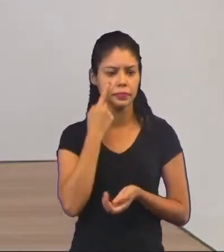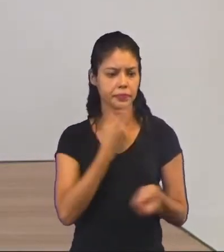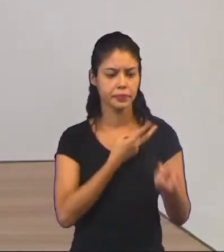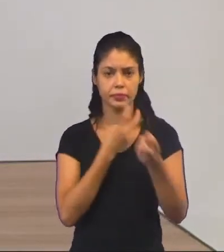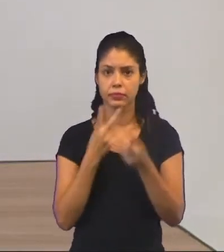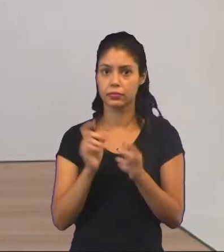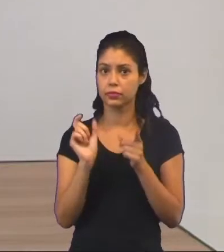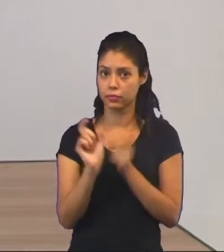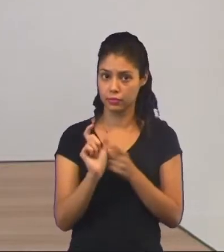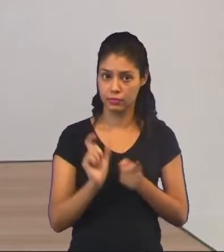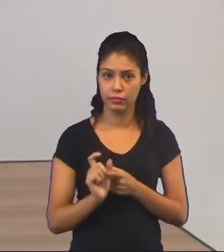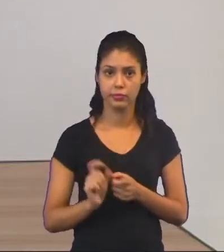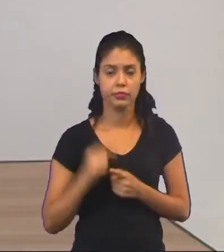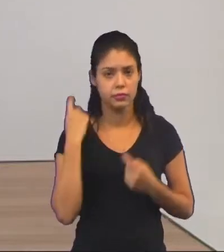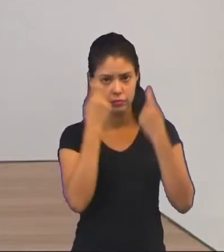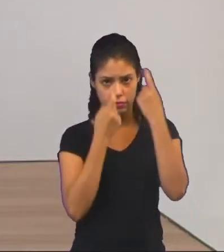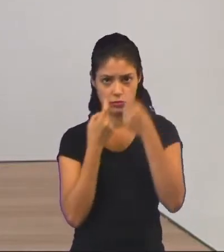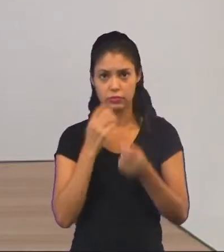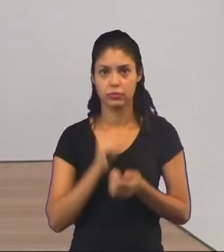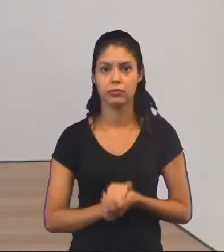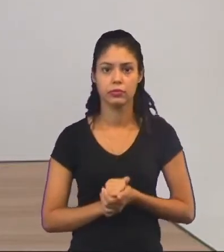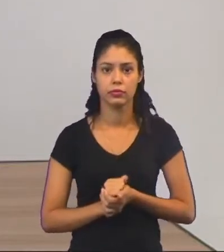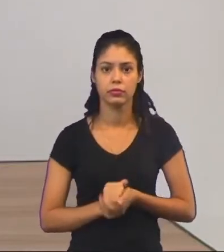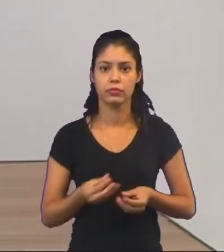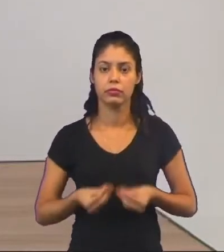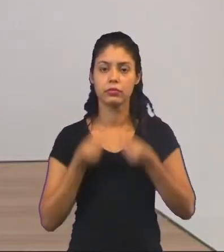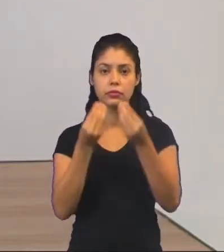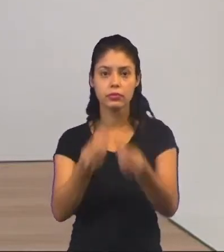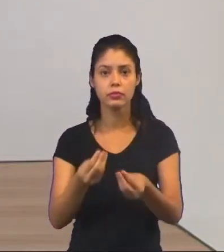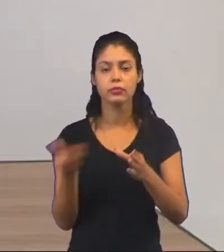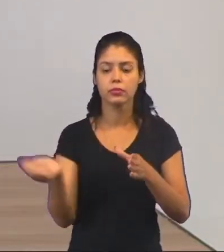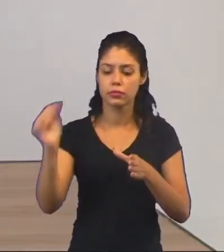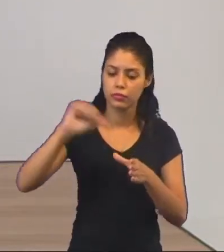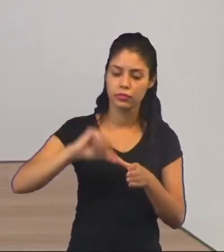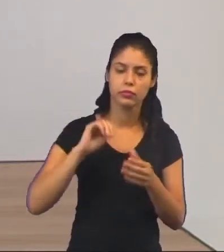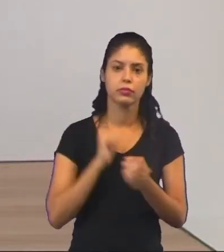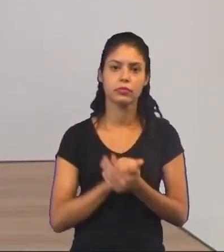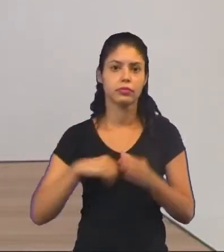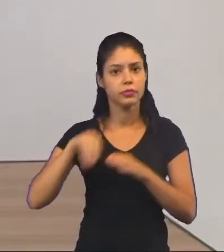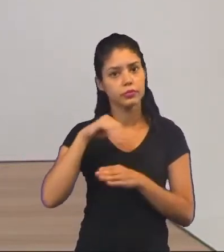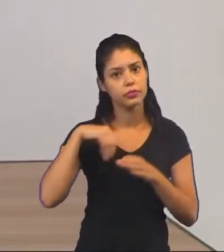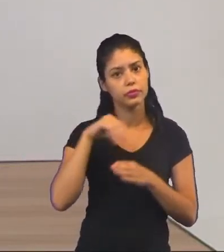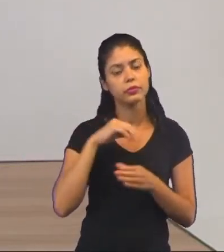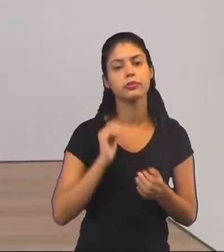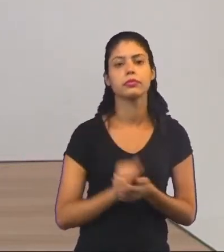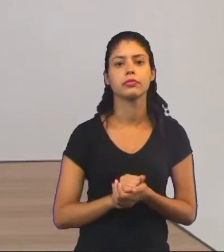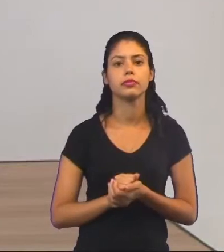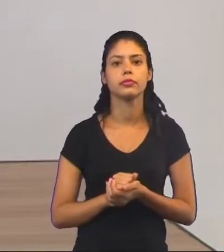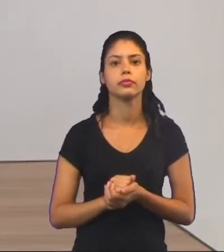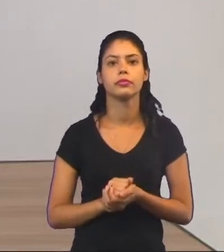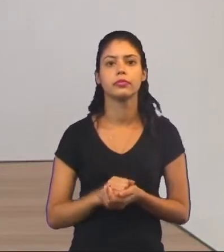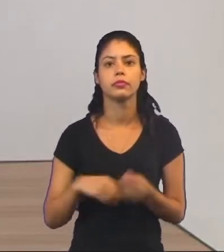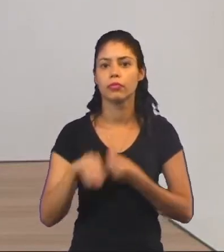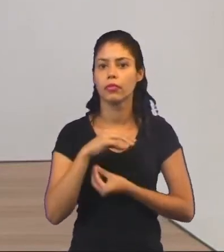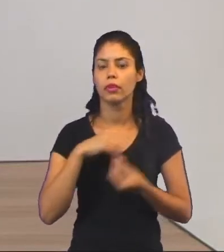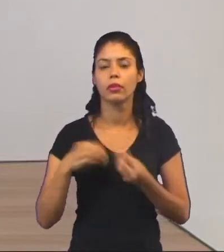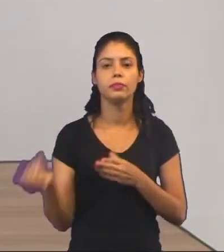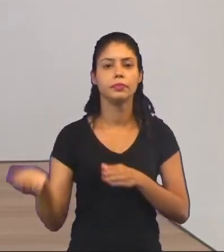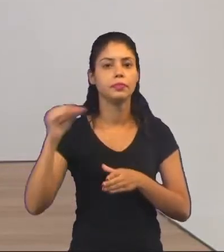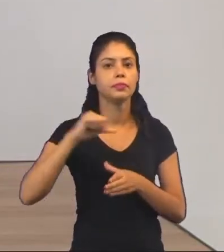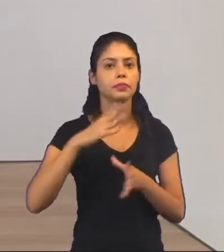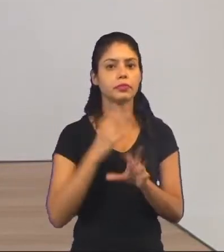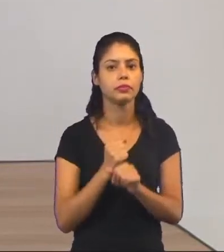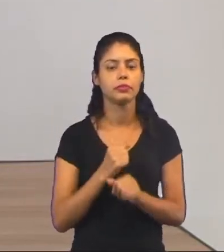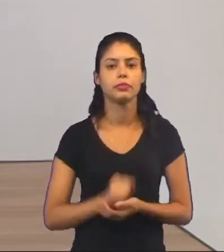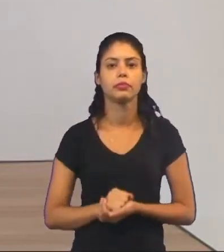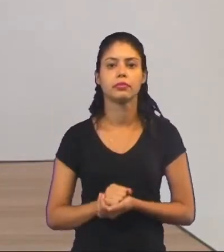deparamos com aquelas palavras que expressam ordem. Sirva, coloque, bata, misture,